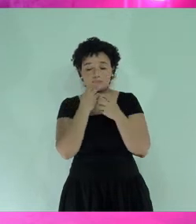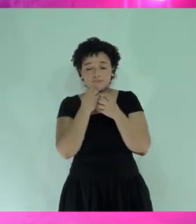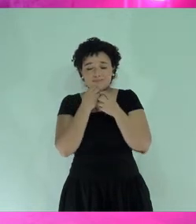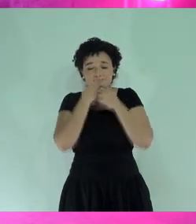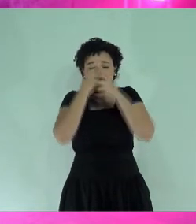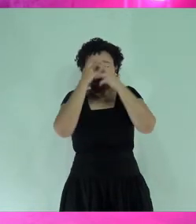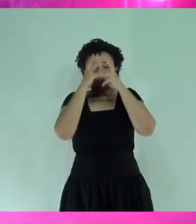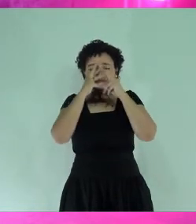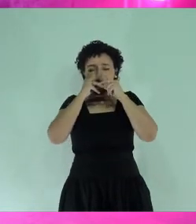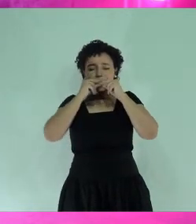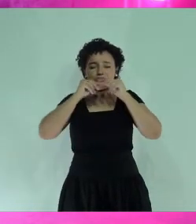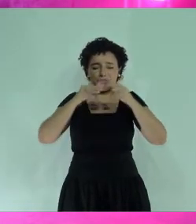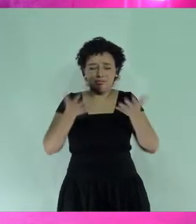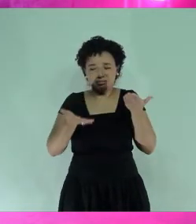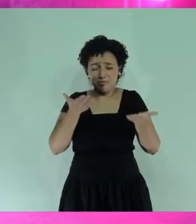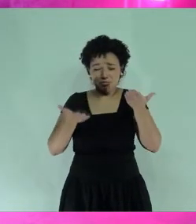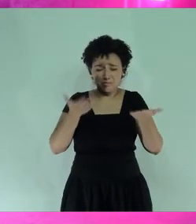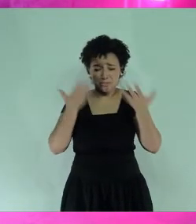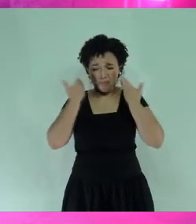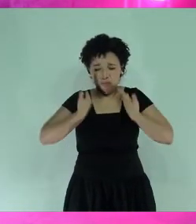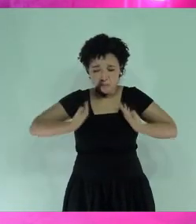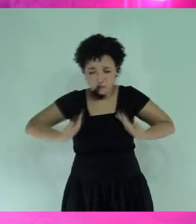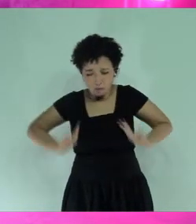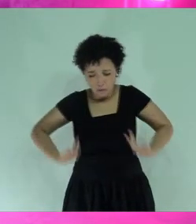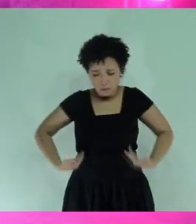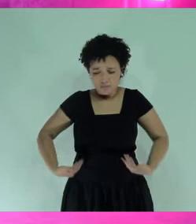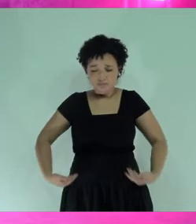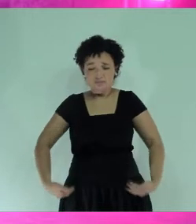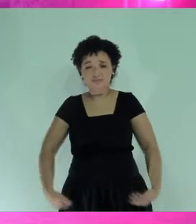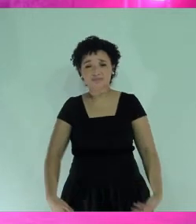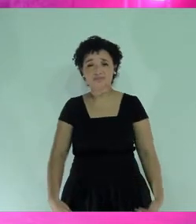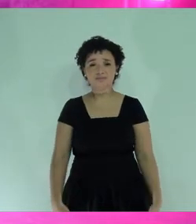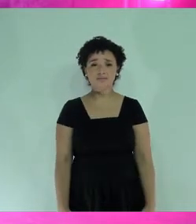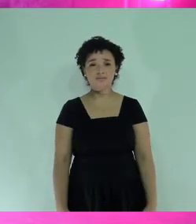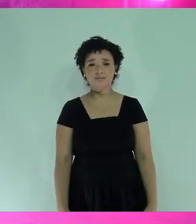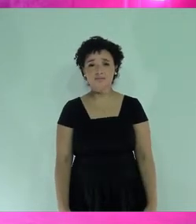para que eu perdesse o equilíbrio entre o corpo